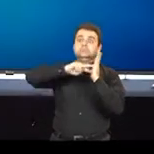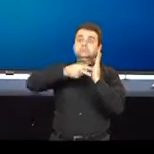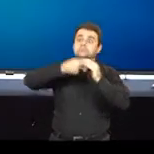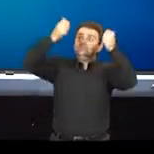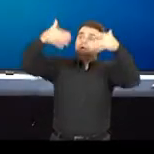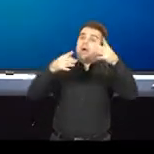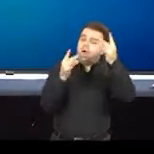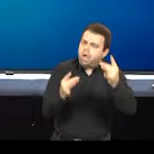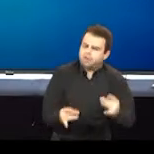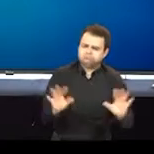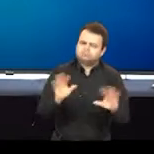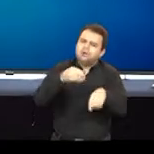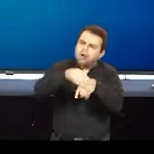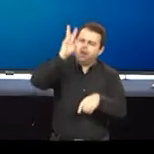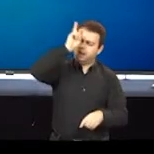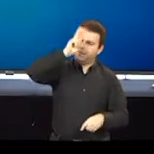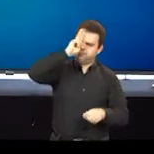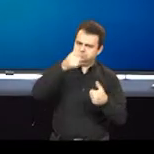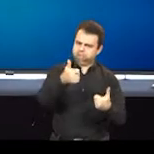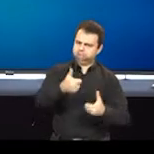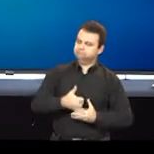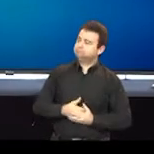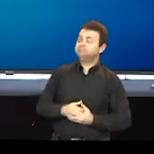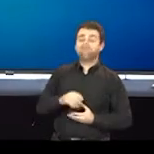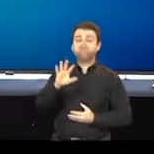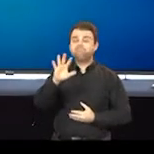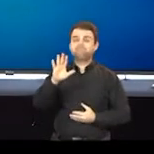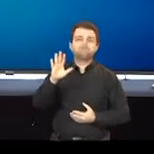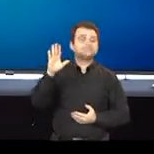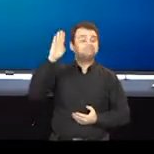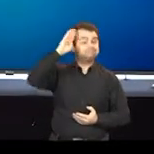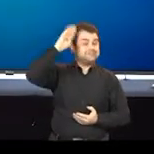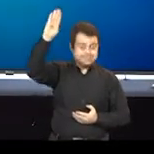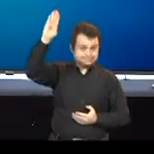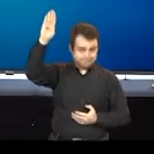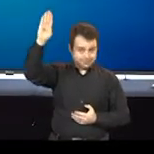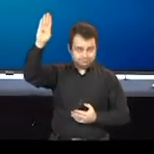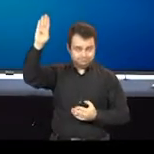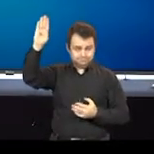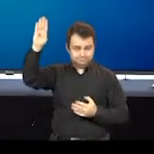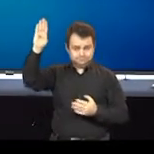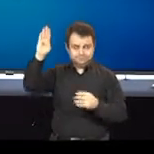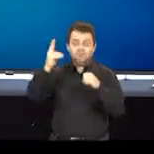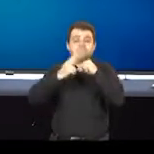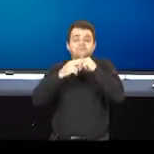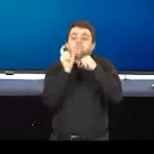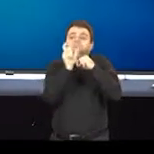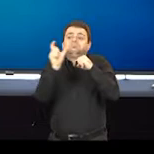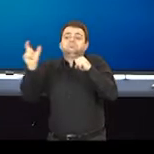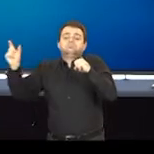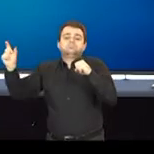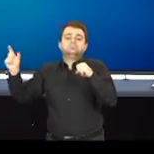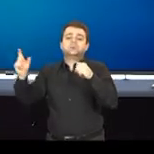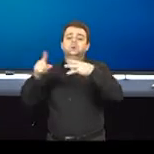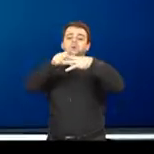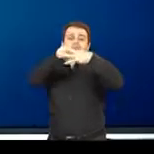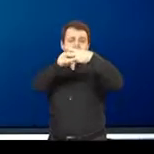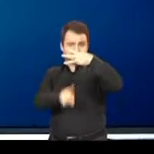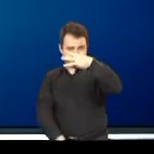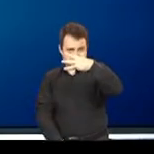apenas lembrá-los quais são. Então vamos lá. Basicamente, nós temos grandes tempos verbais que